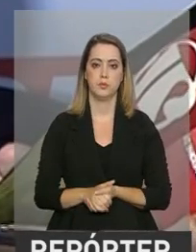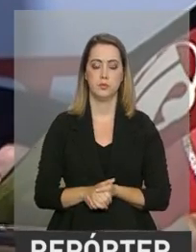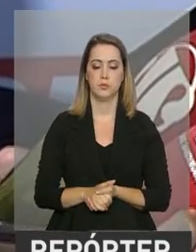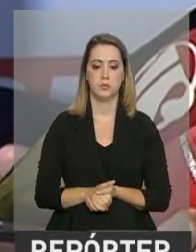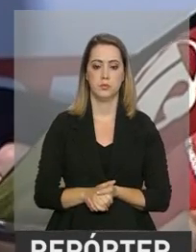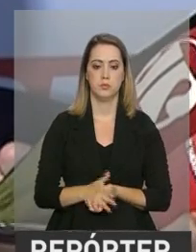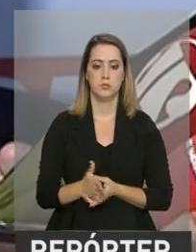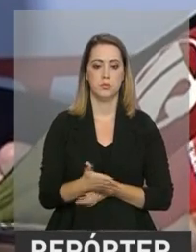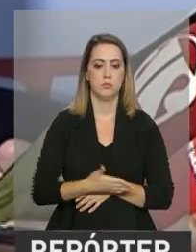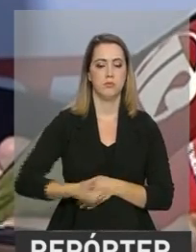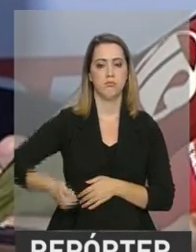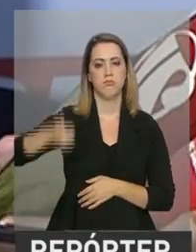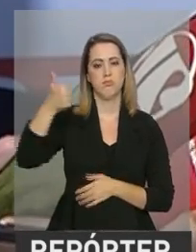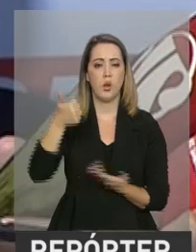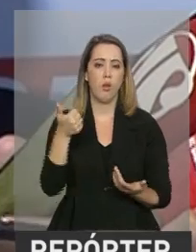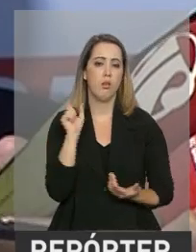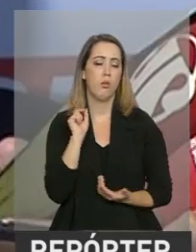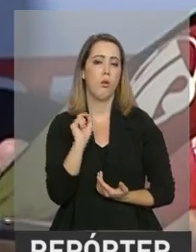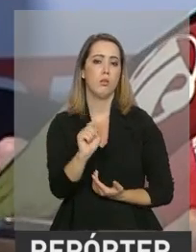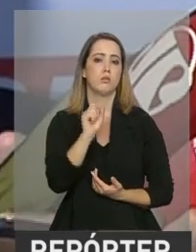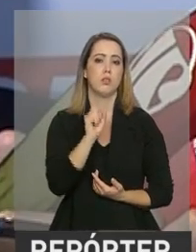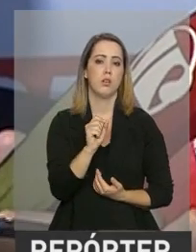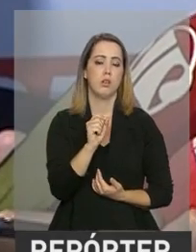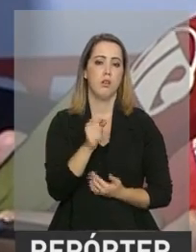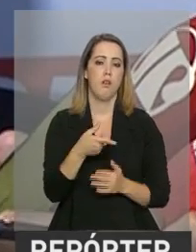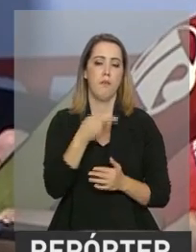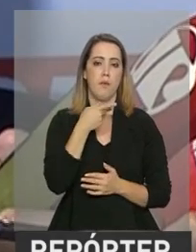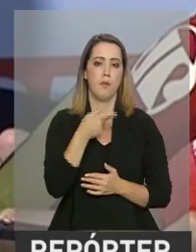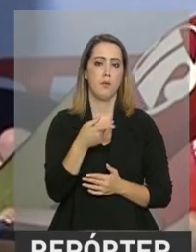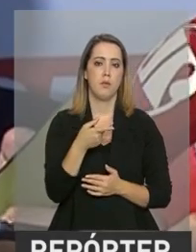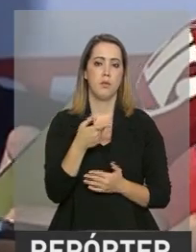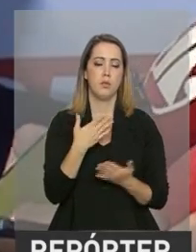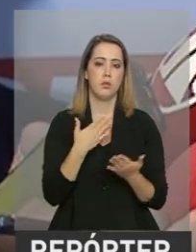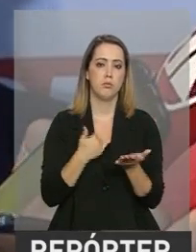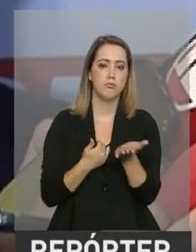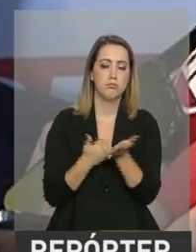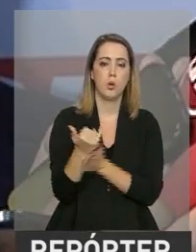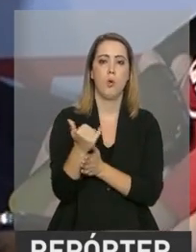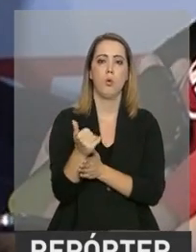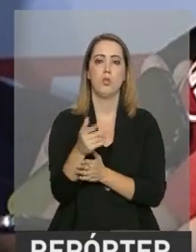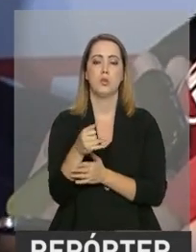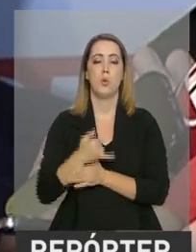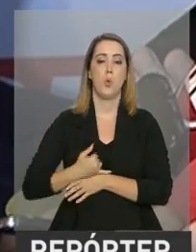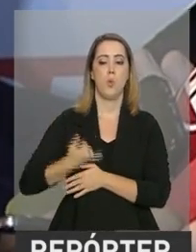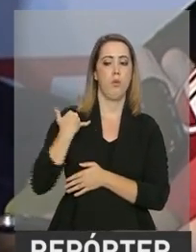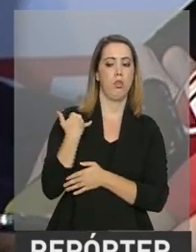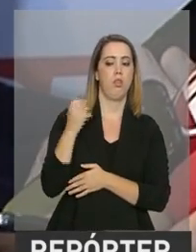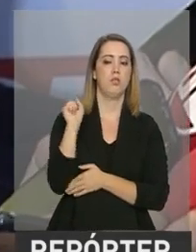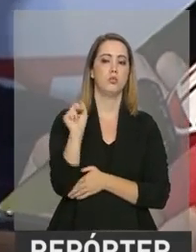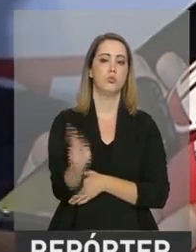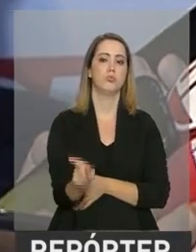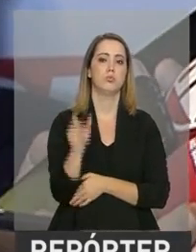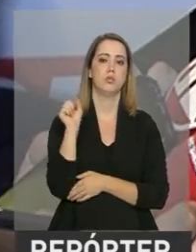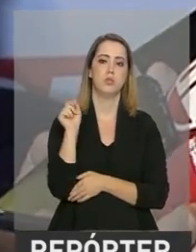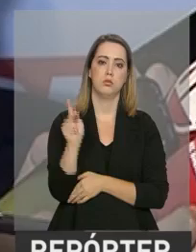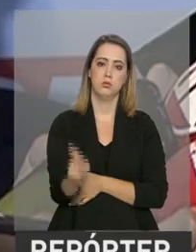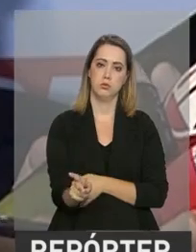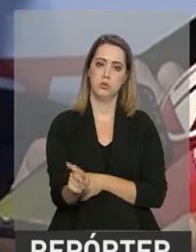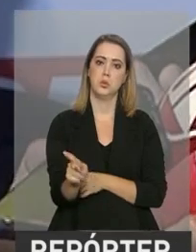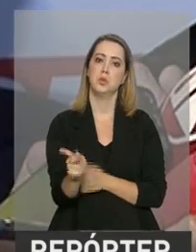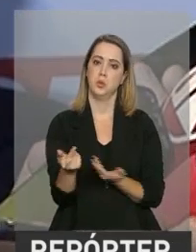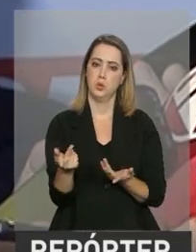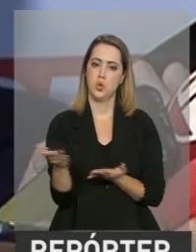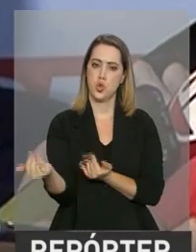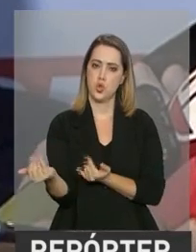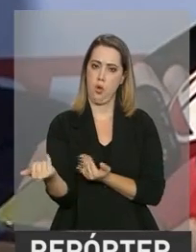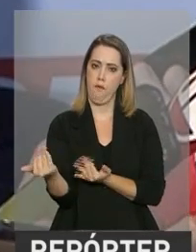Melhor do que tentar antecipar ou tentar manter uma idade de aposentadoria ainda